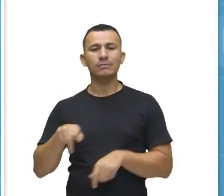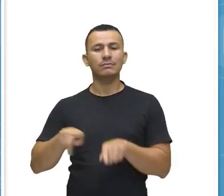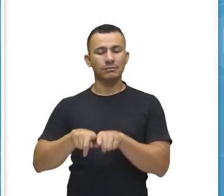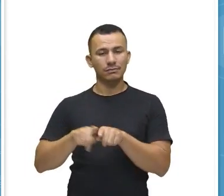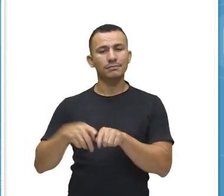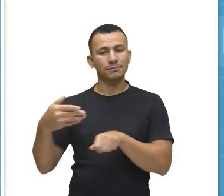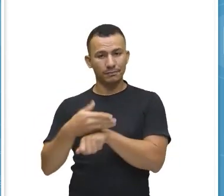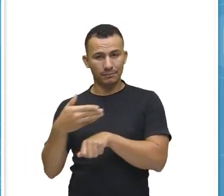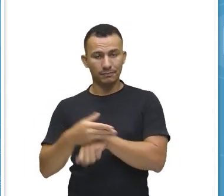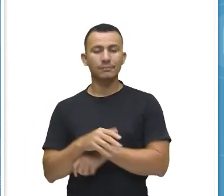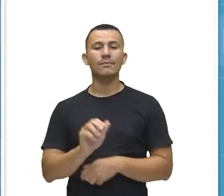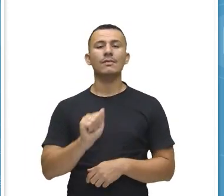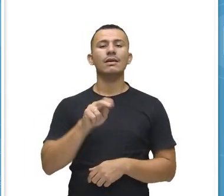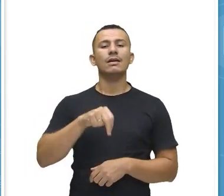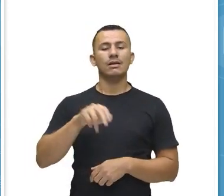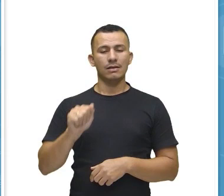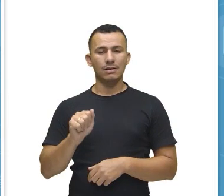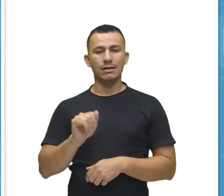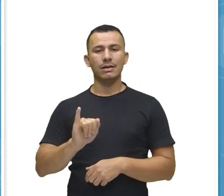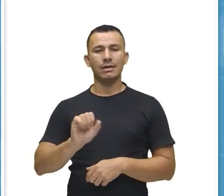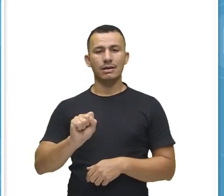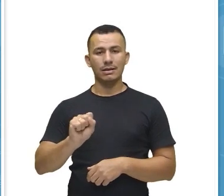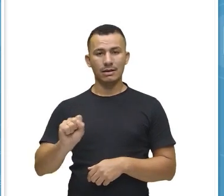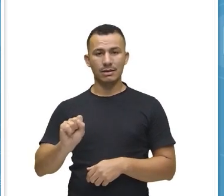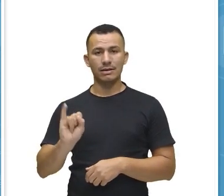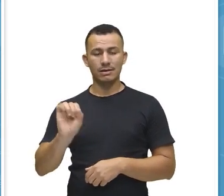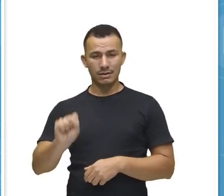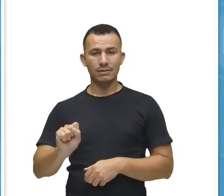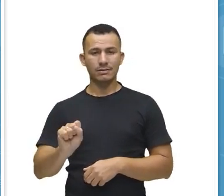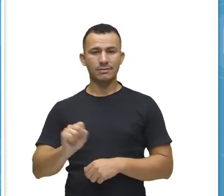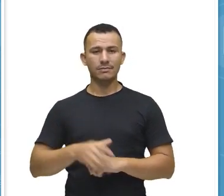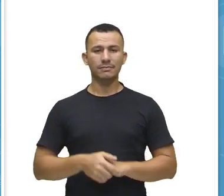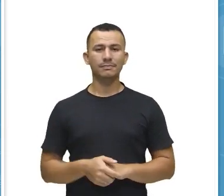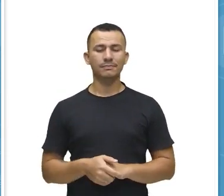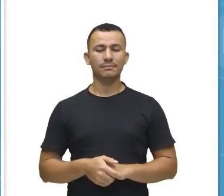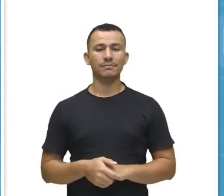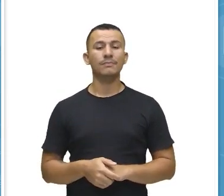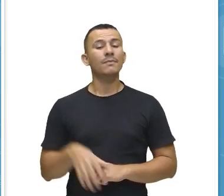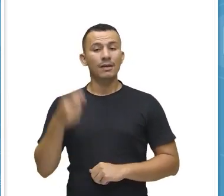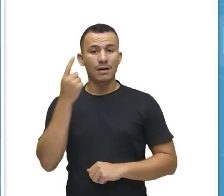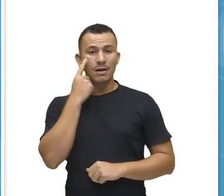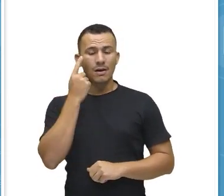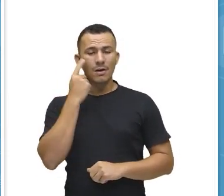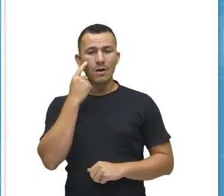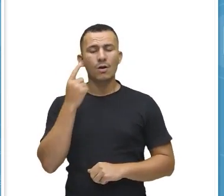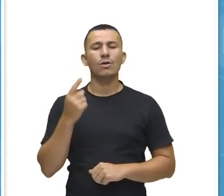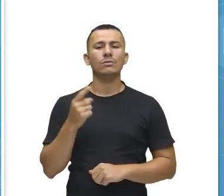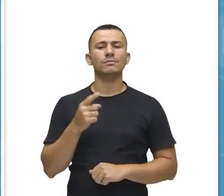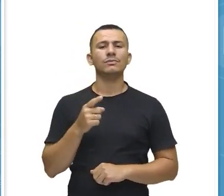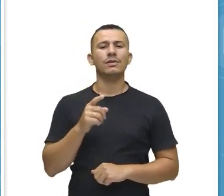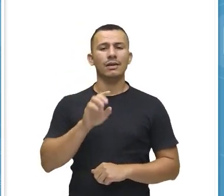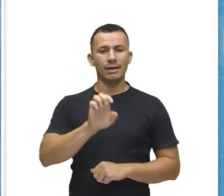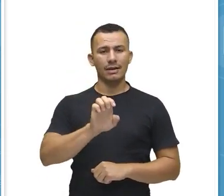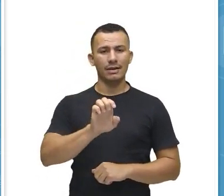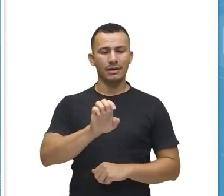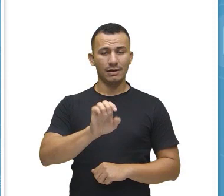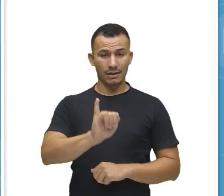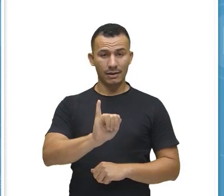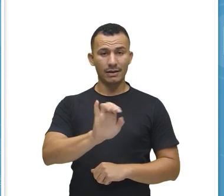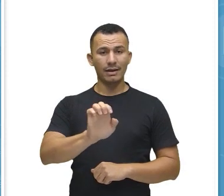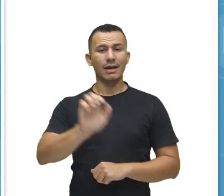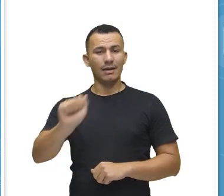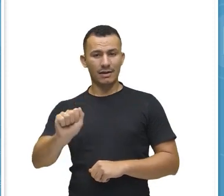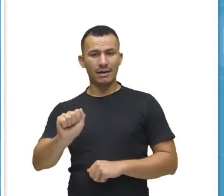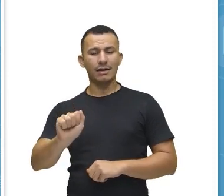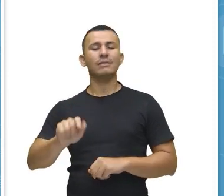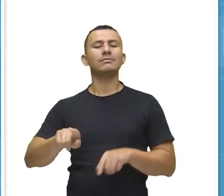a Ana, Ana Isis, né, com toda certeza. Olha aqui, gente, quanta participação bacana. O IEA também presente com a gente aqui. O